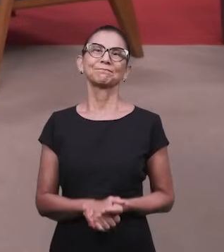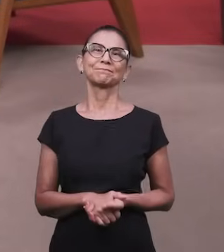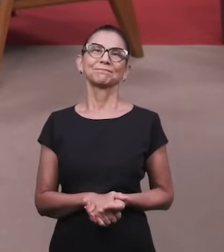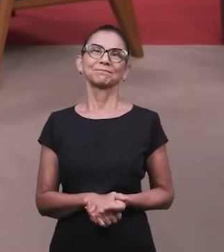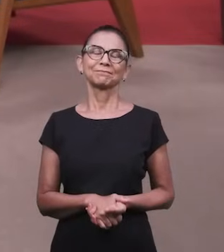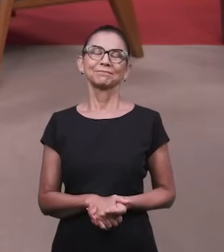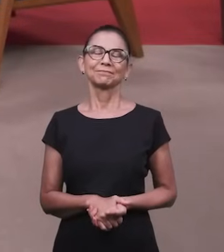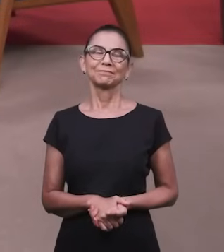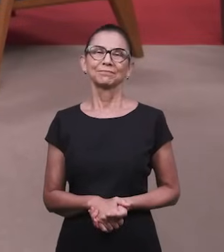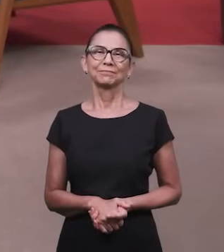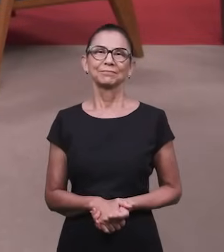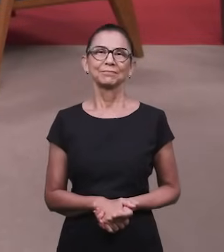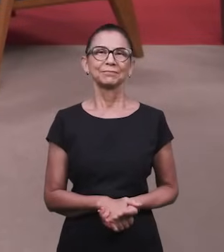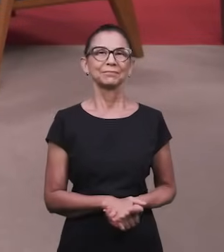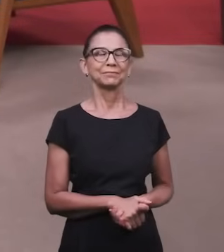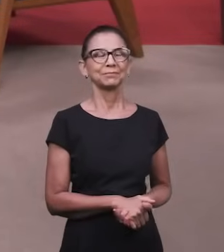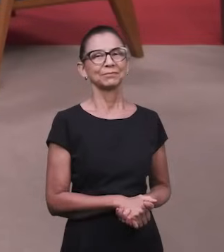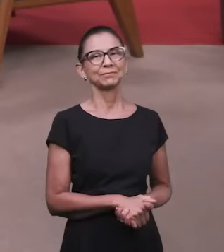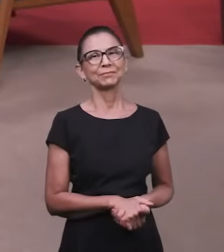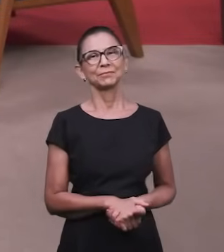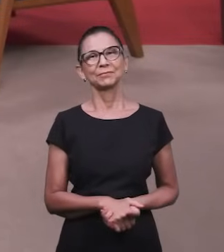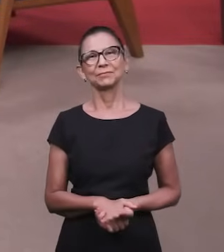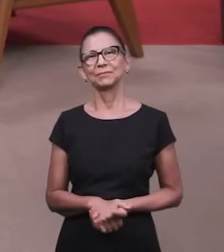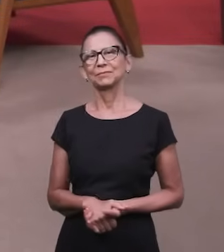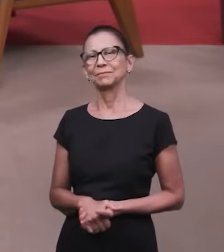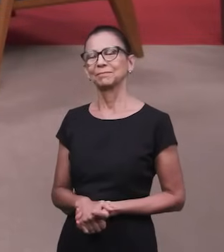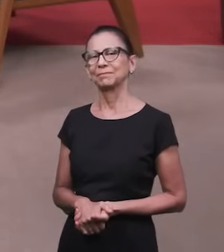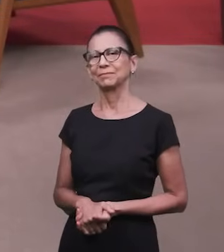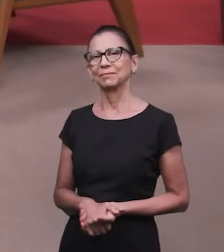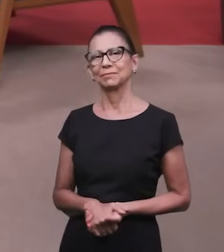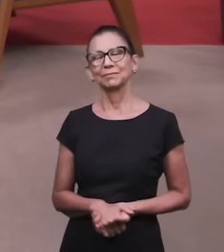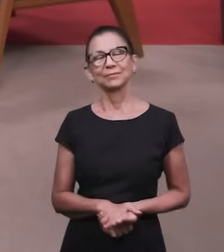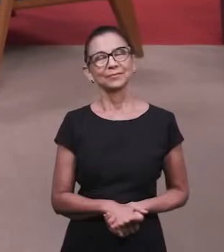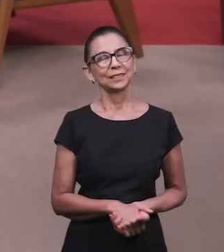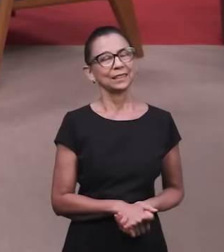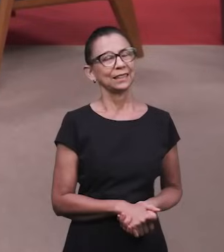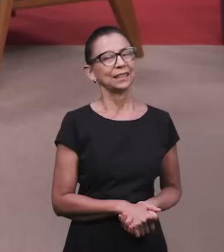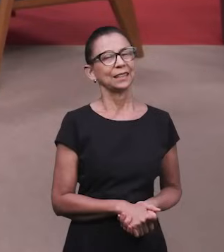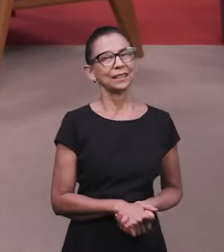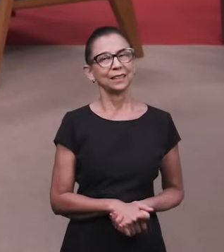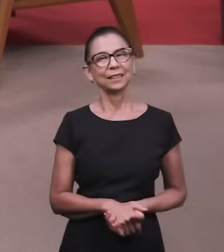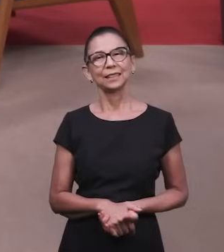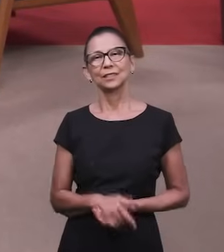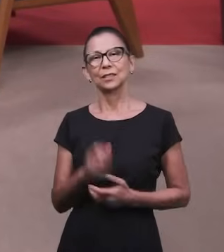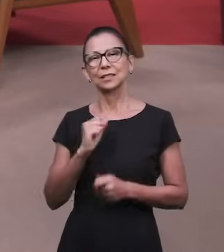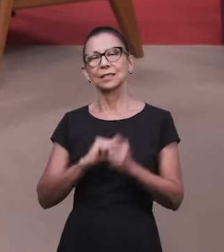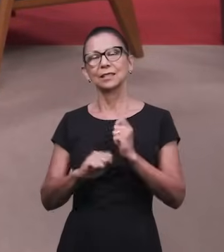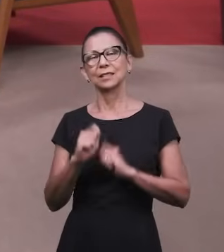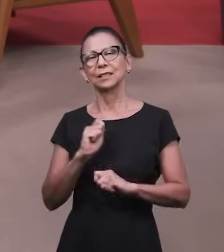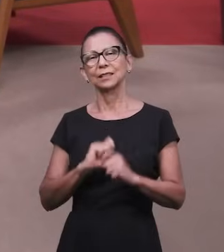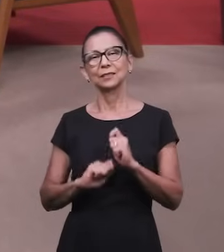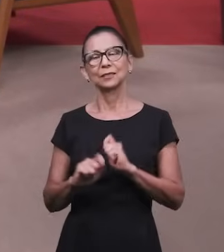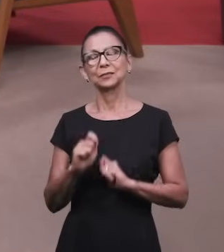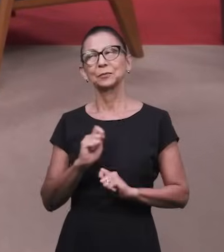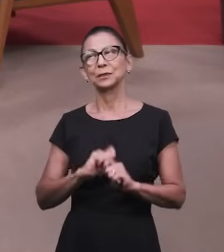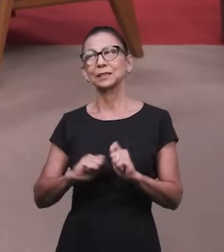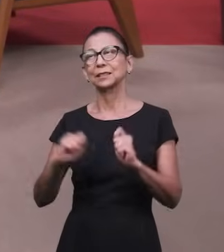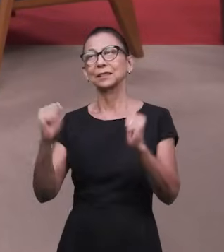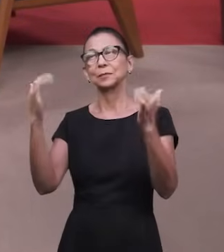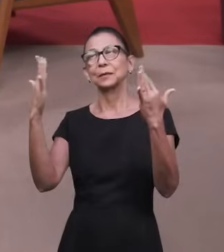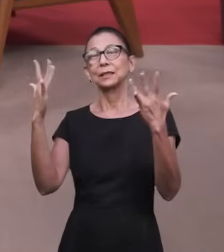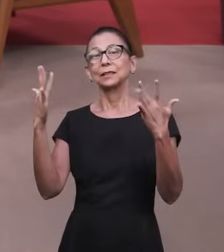Bom, a gente está se aproximando a cada dia desse grande momento, né? Dessa grande bênção,